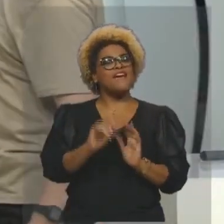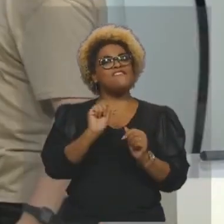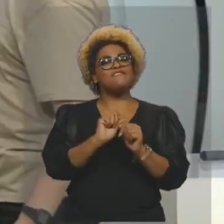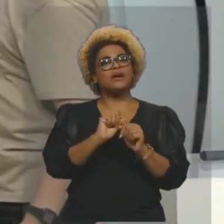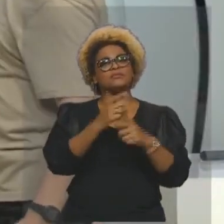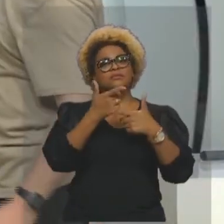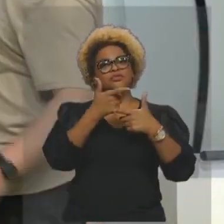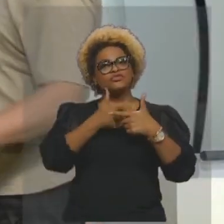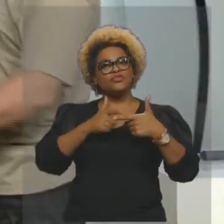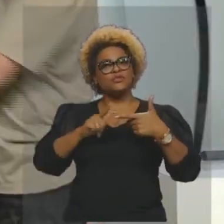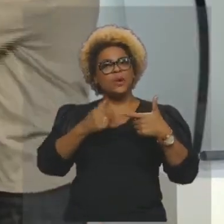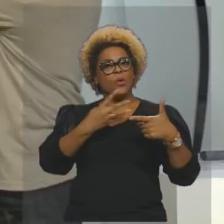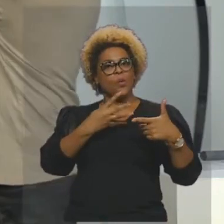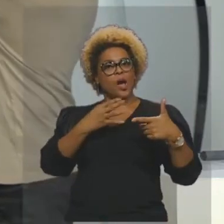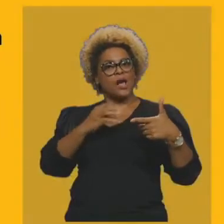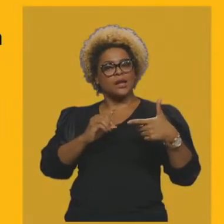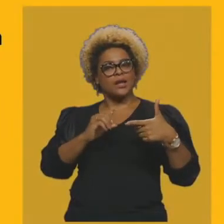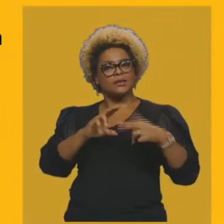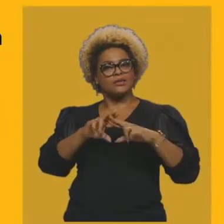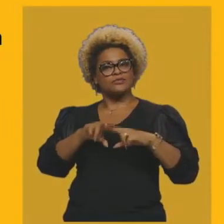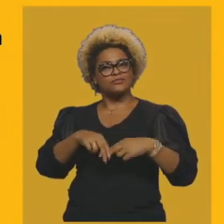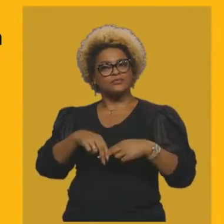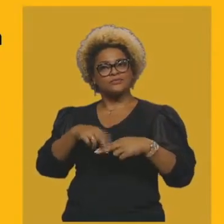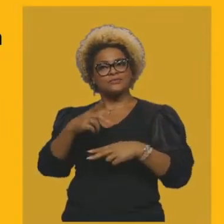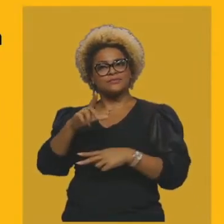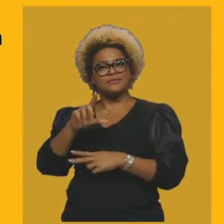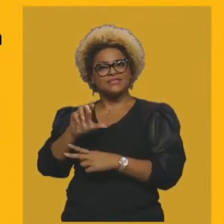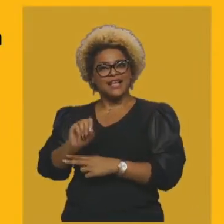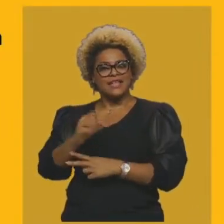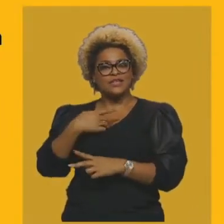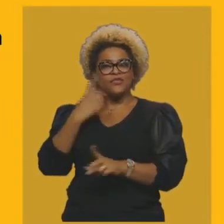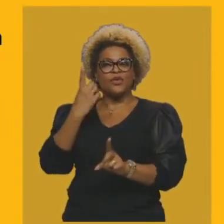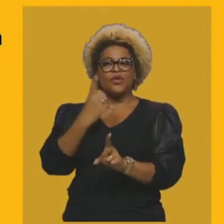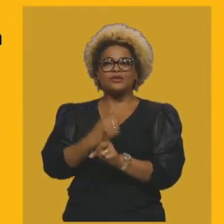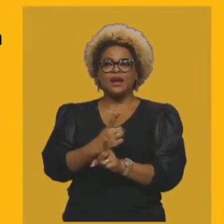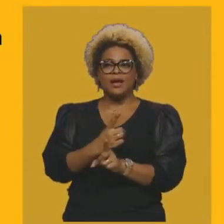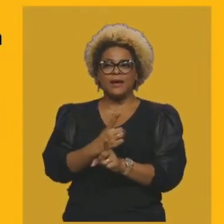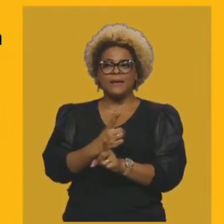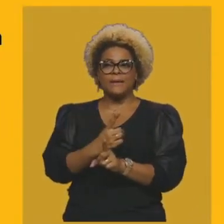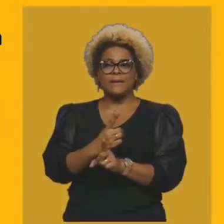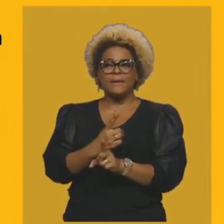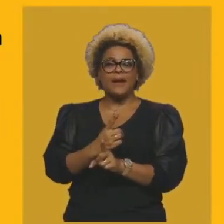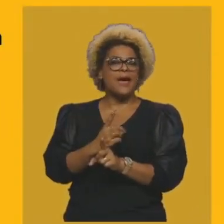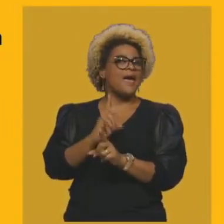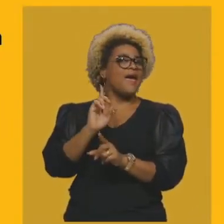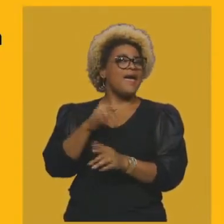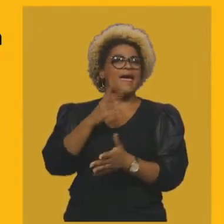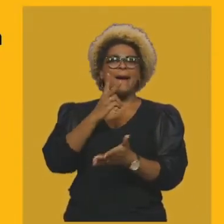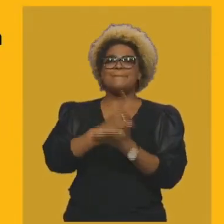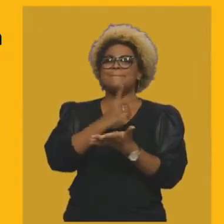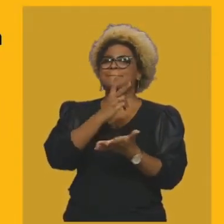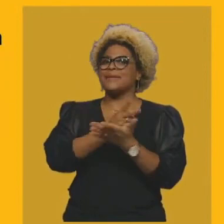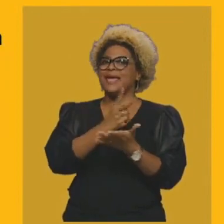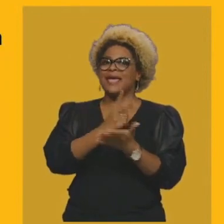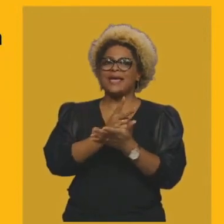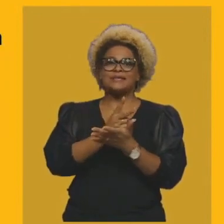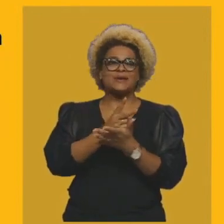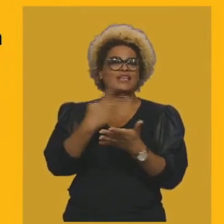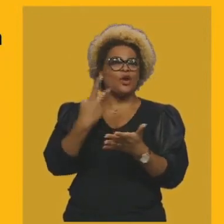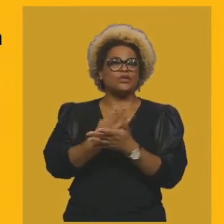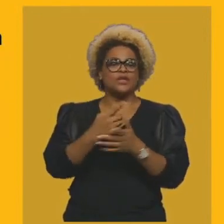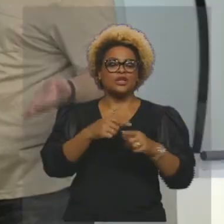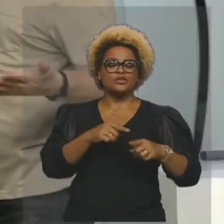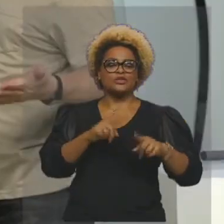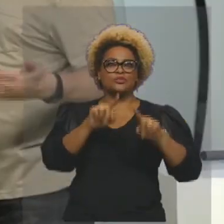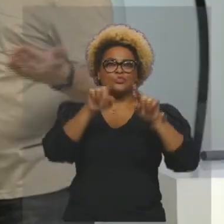para a gente encontrar a corrente que vai passar pelo meu amperímetro. Essa corrente, gente, é a mesma que passa pelo circuito todo, porque se ele é